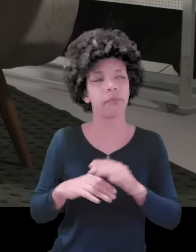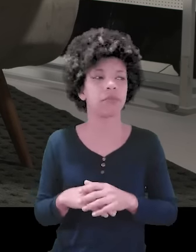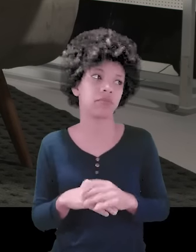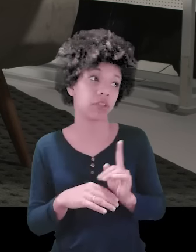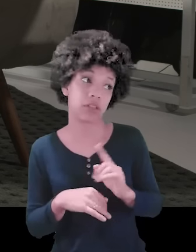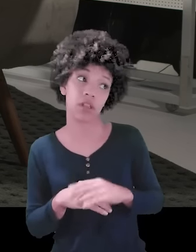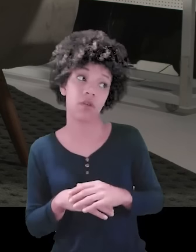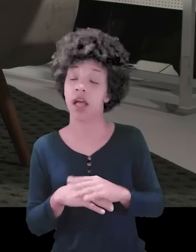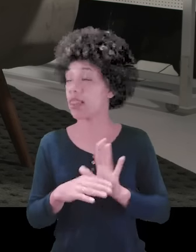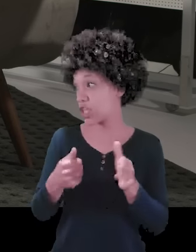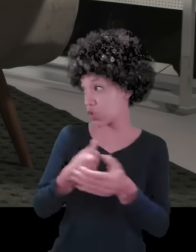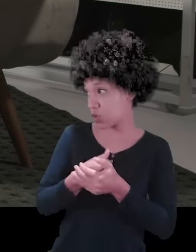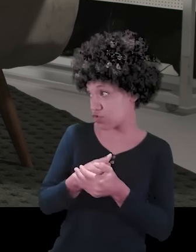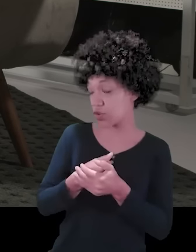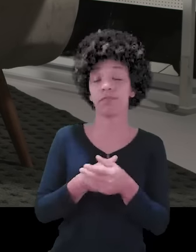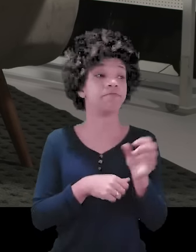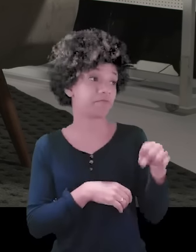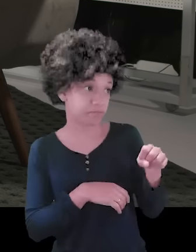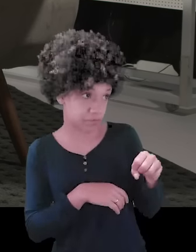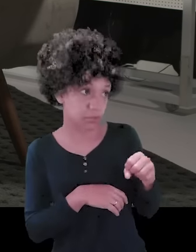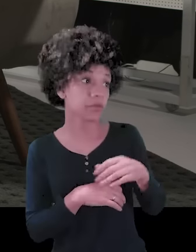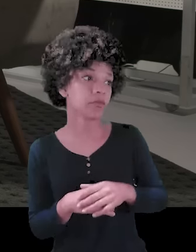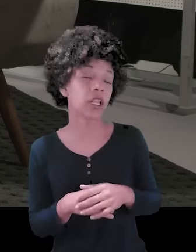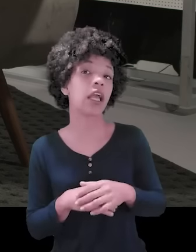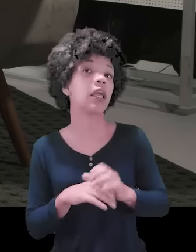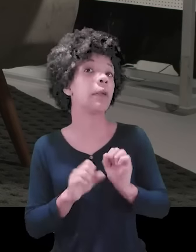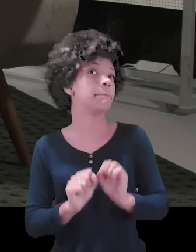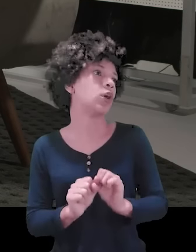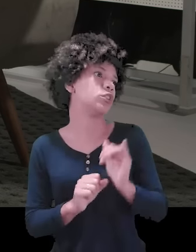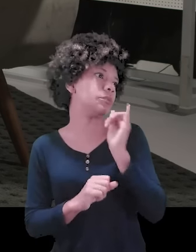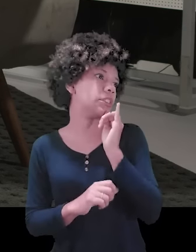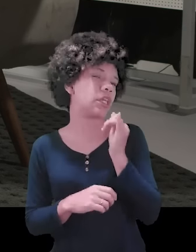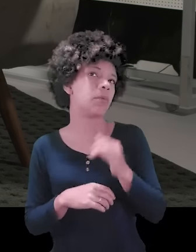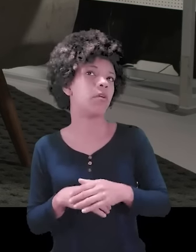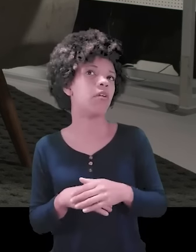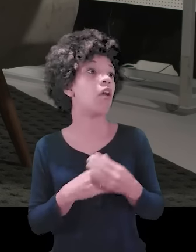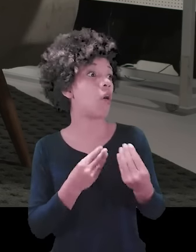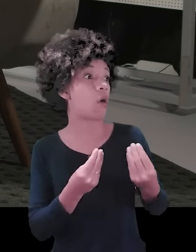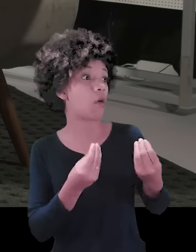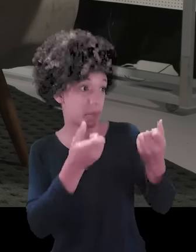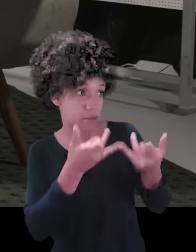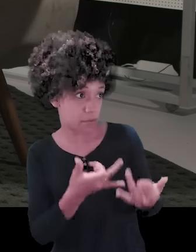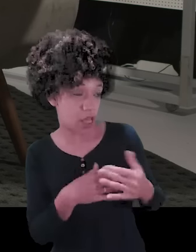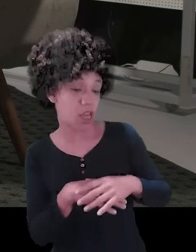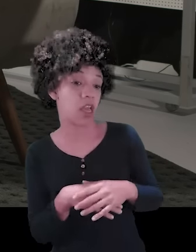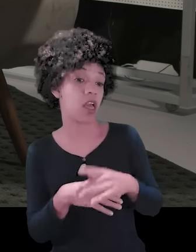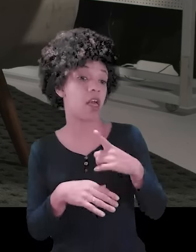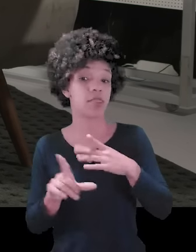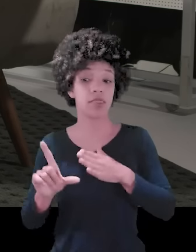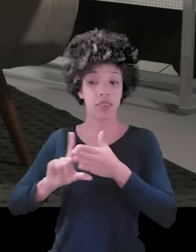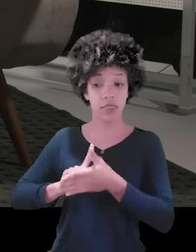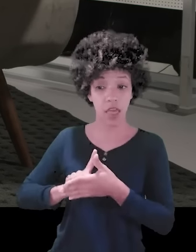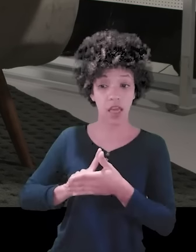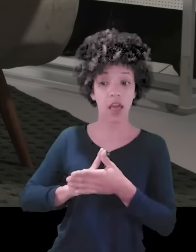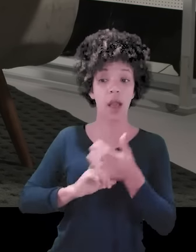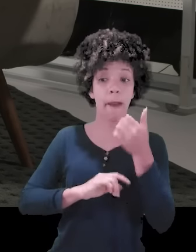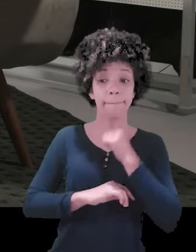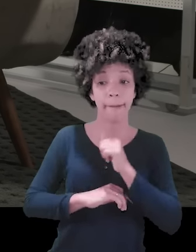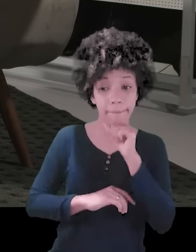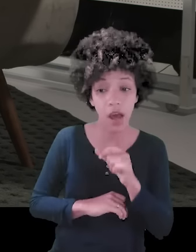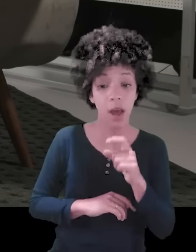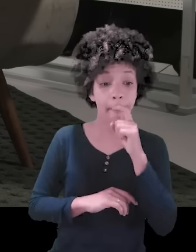a gente está escondido também jogou mais e daí ela pode forçar como eu falei para você acende a tua mãe mora você e seu pai